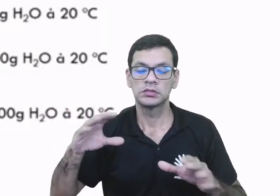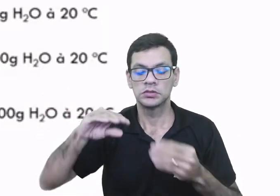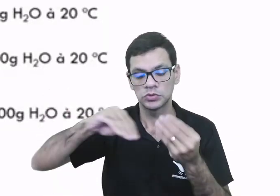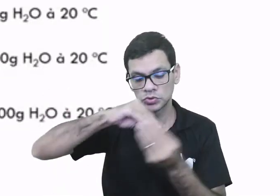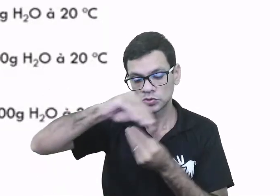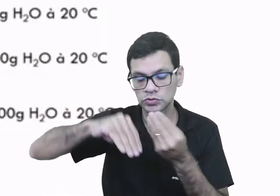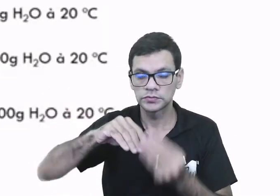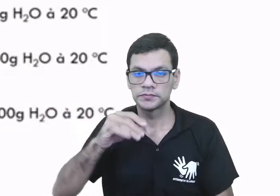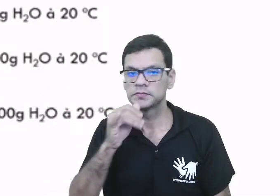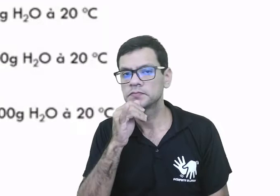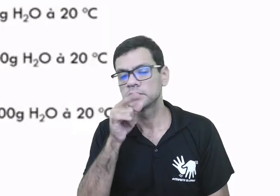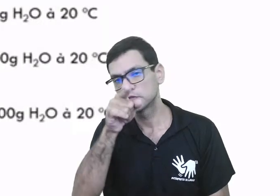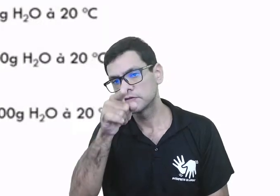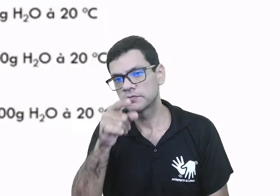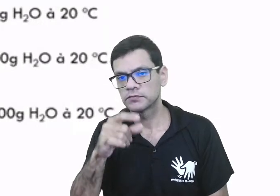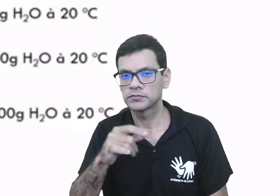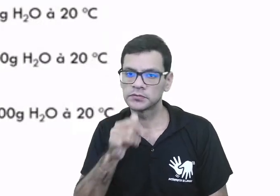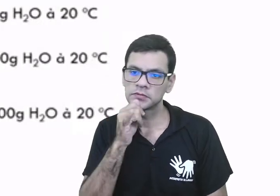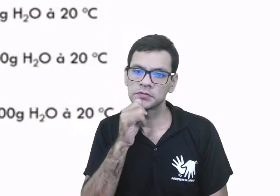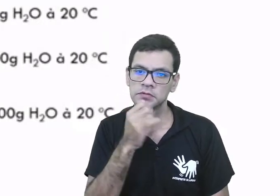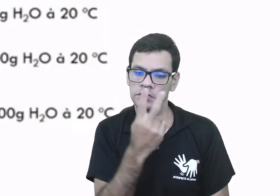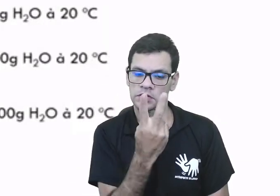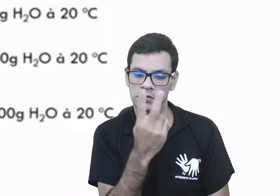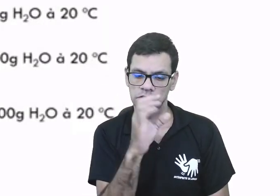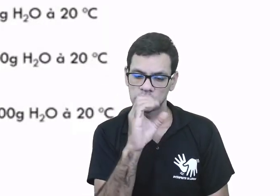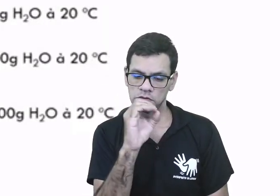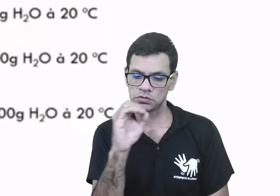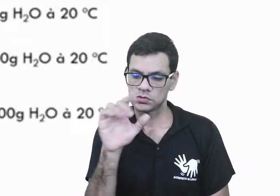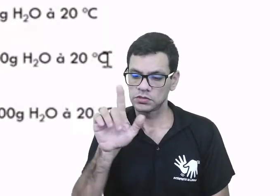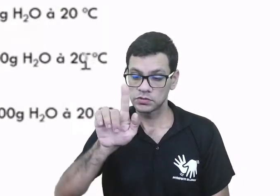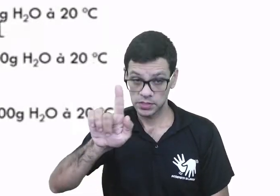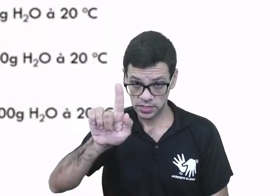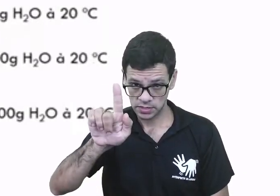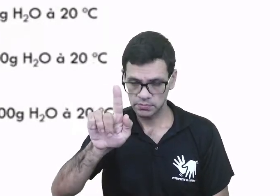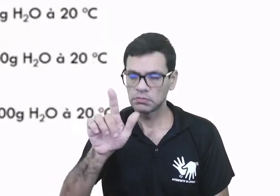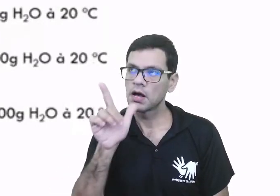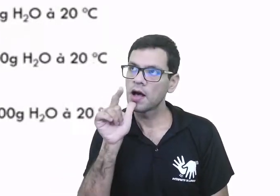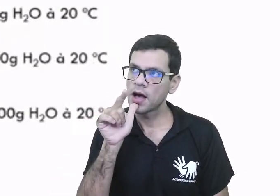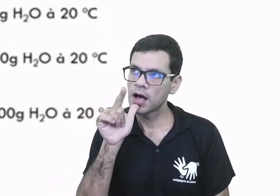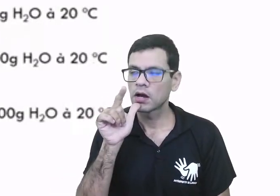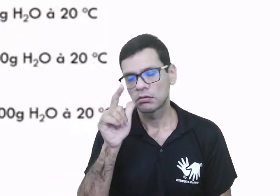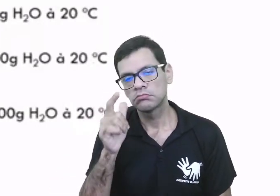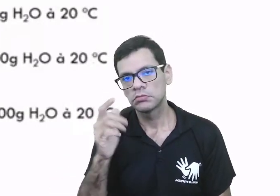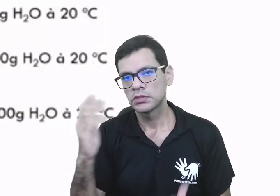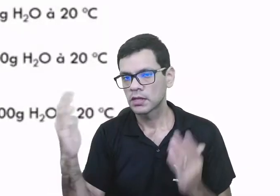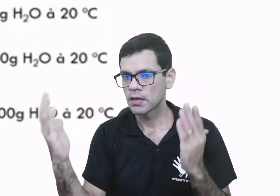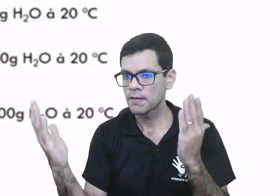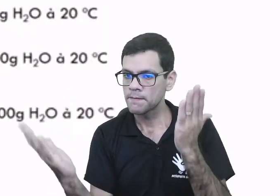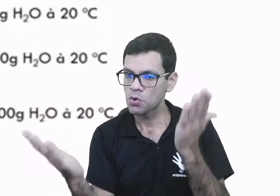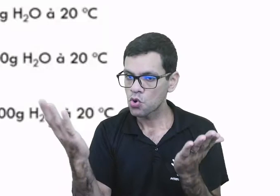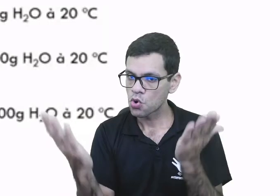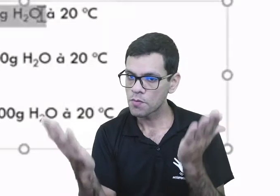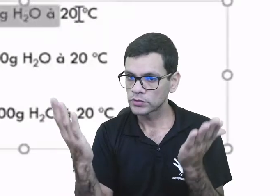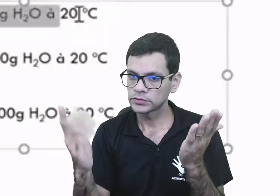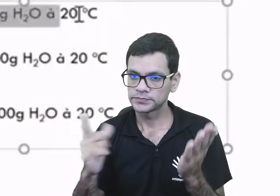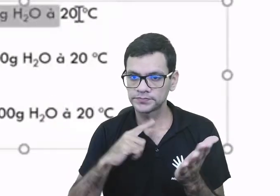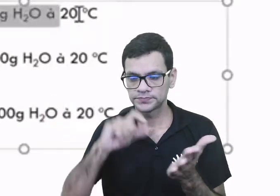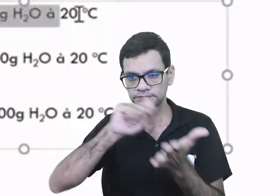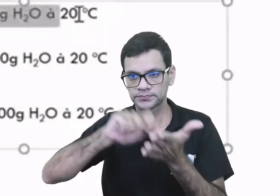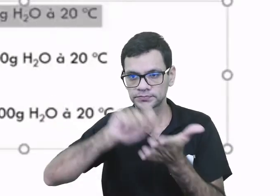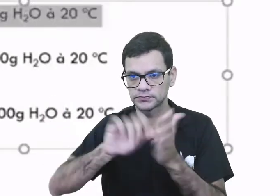você estiver falando de 200 gramas de água, aí é proporcional, tem que colocar, e geralmente ele vem com essa escrita